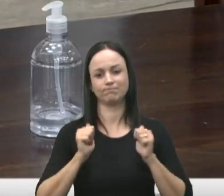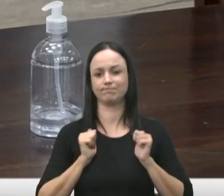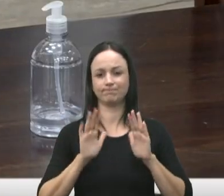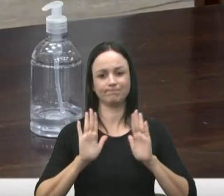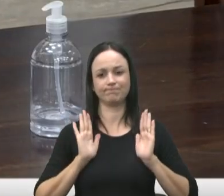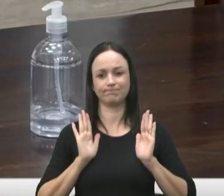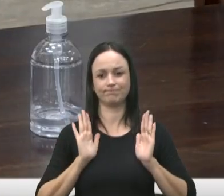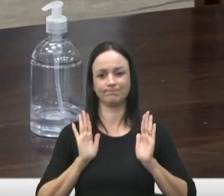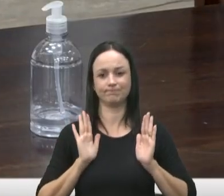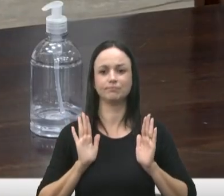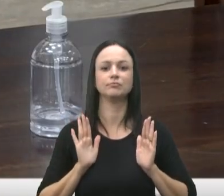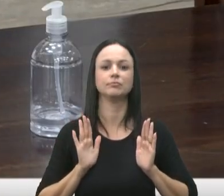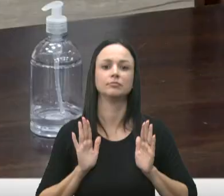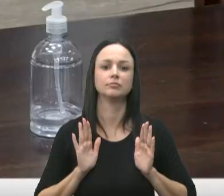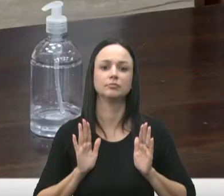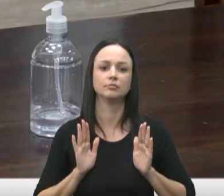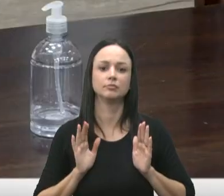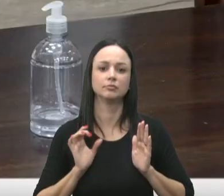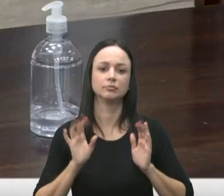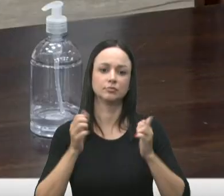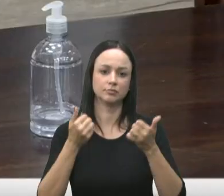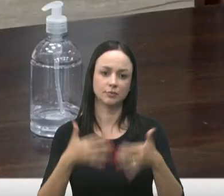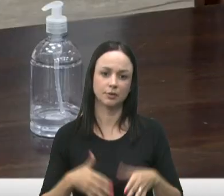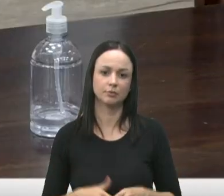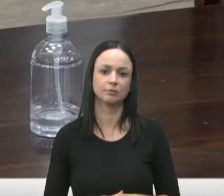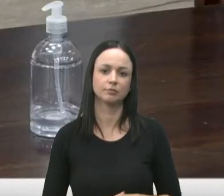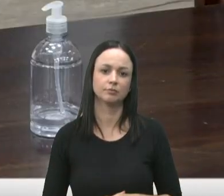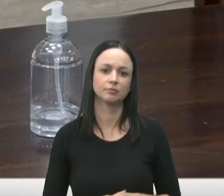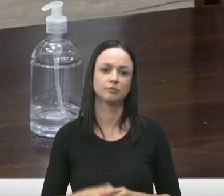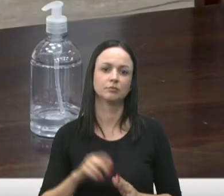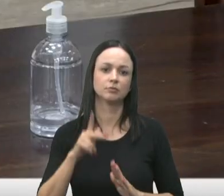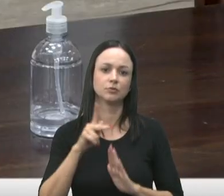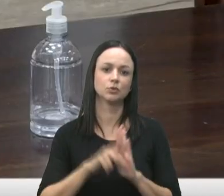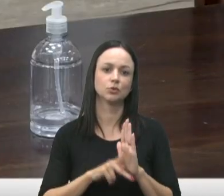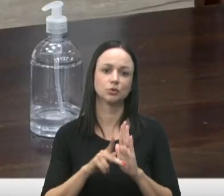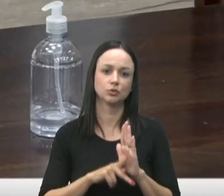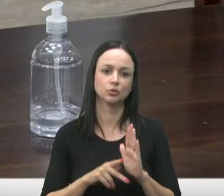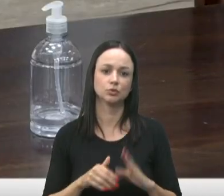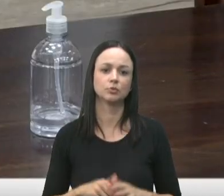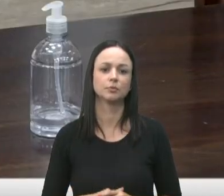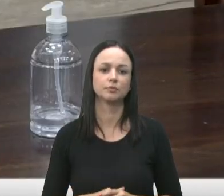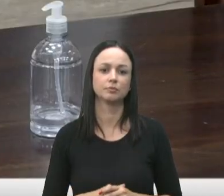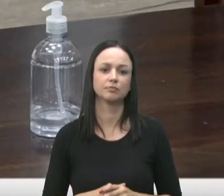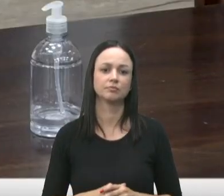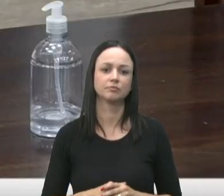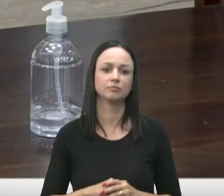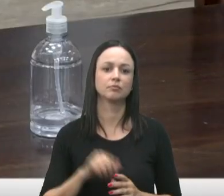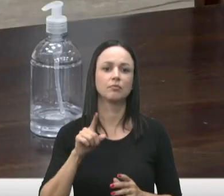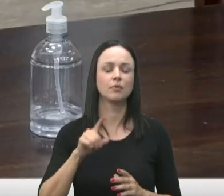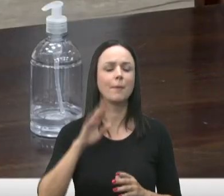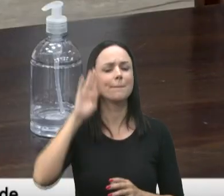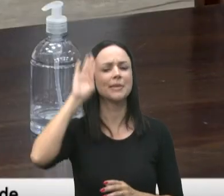Só o pessoal perguntando, só para explicar. Era um projeto, o ponto crucial do